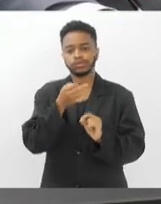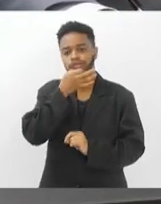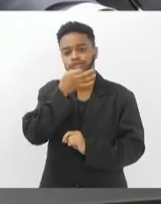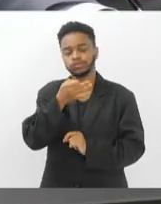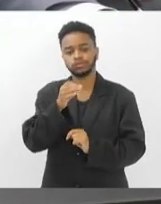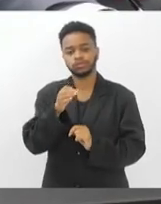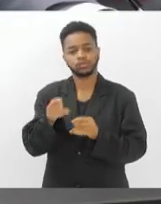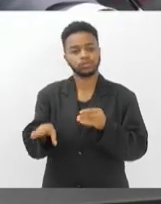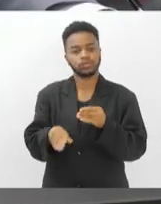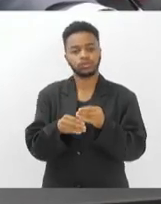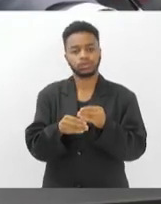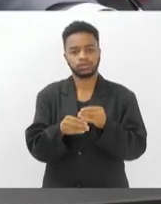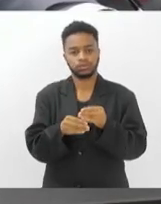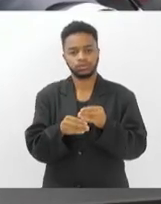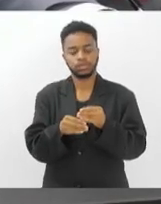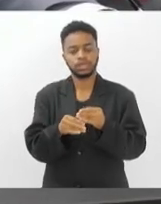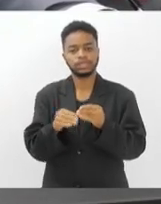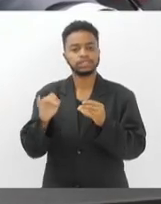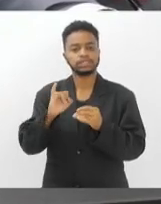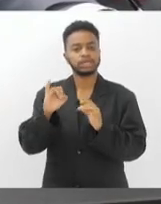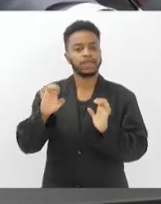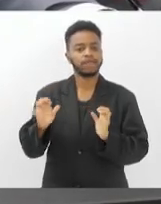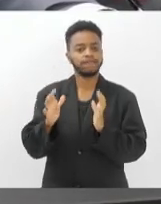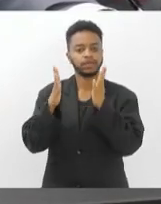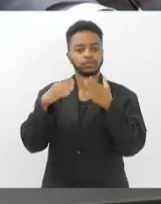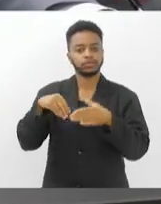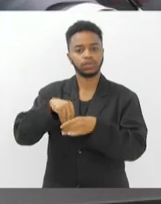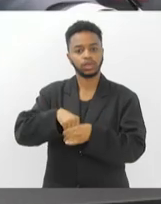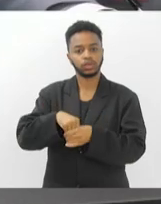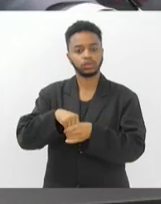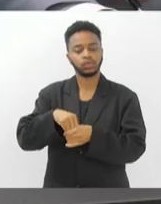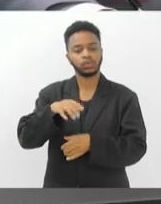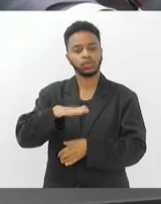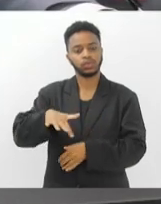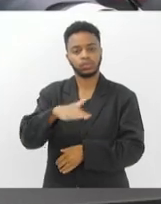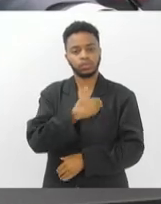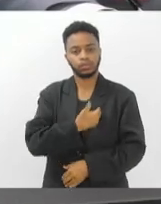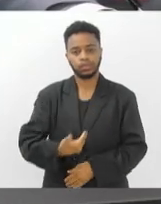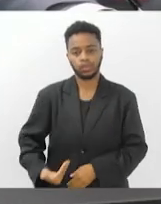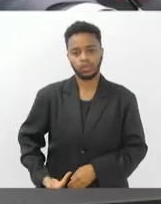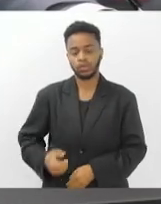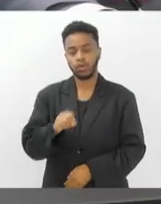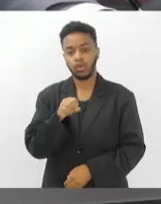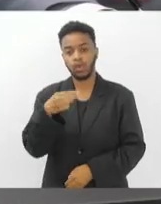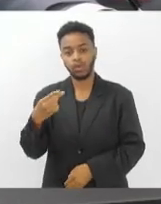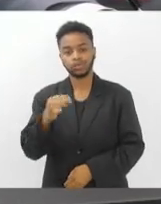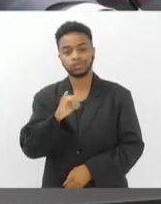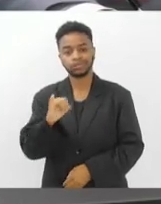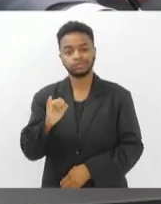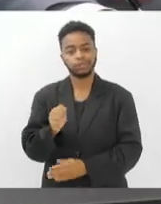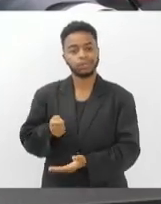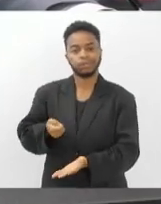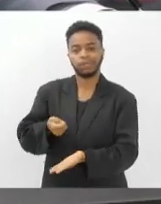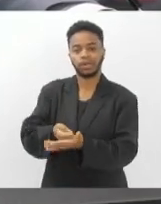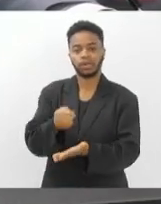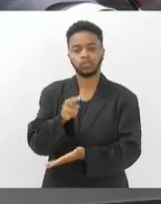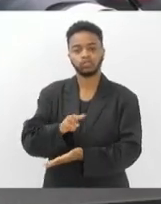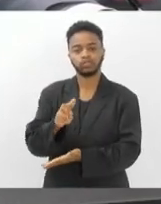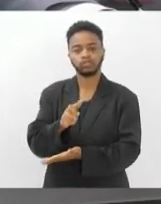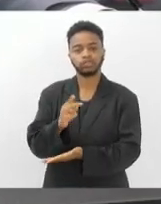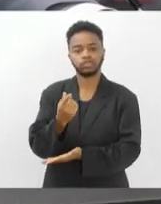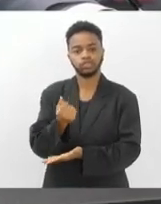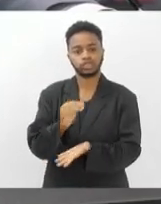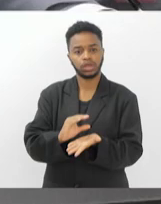uma coisa, em eventos realizados em estabelecimentos públicos ou aqueles patrocinados com recursos públicos, que a